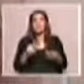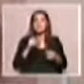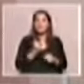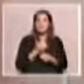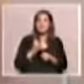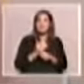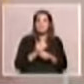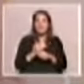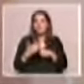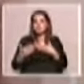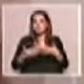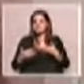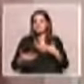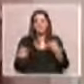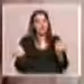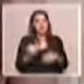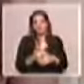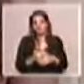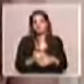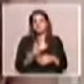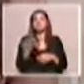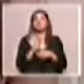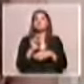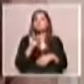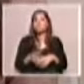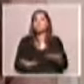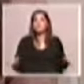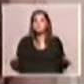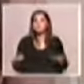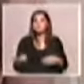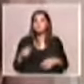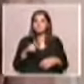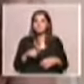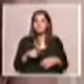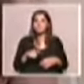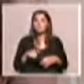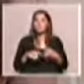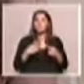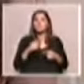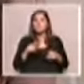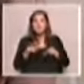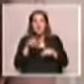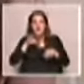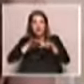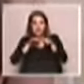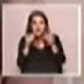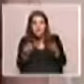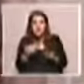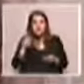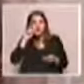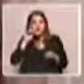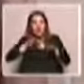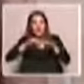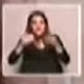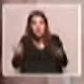trabalho bastante limitada. Falo, por exemplo, no caso da aplicação de alguns revestimentos que hoje